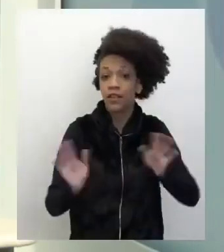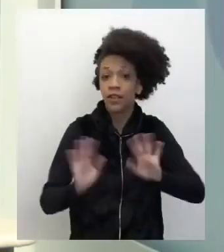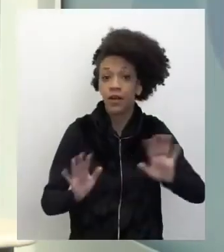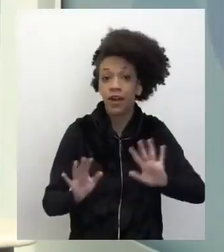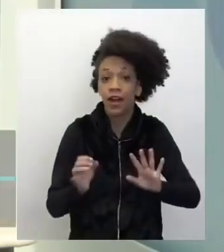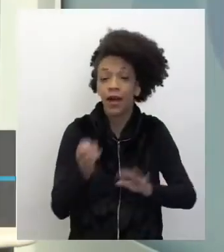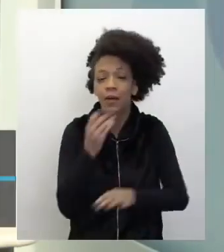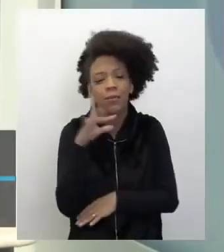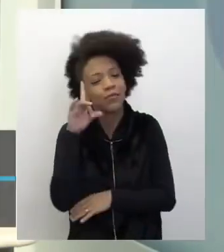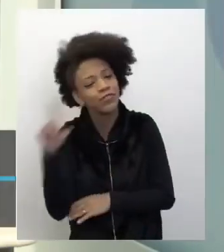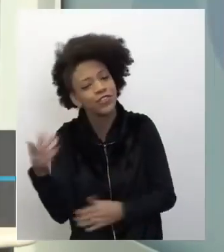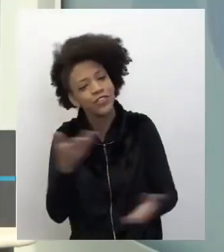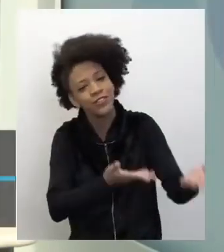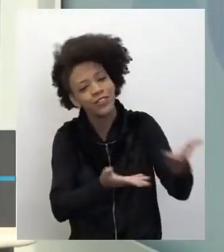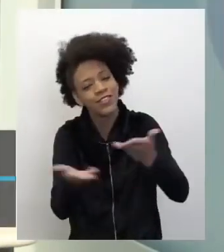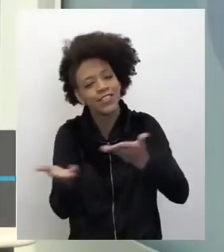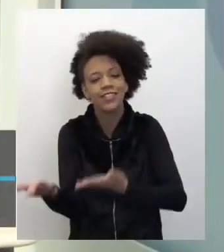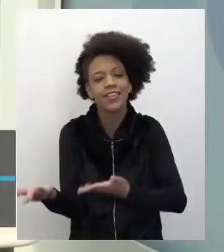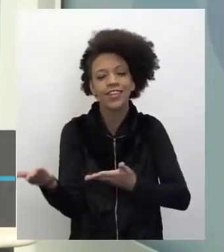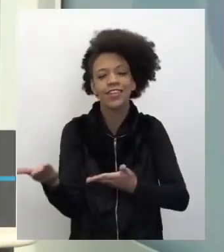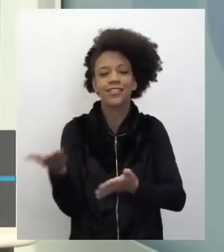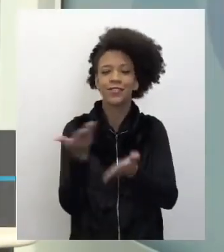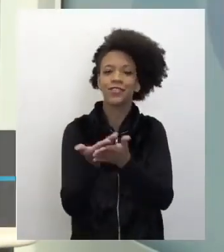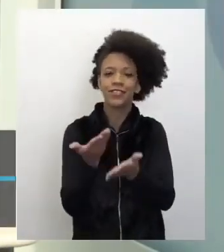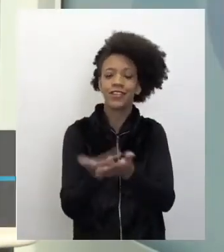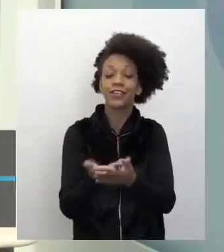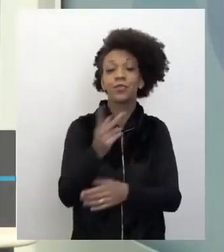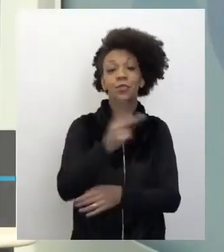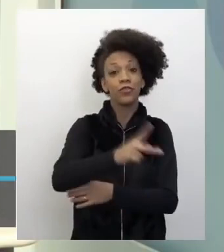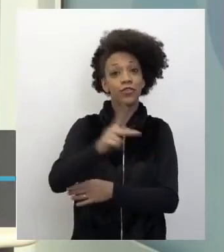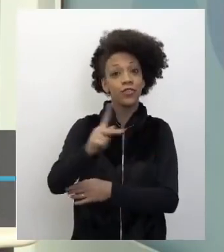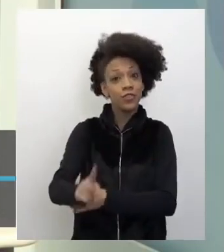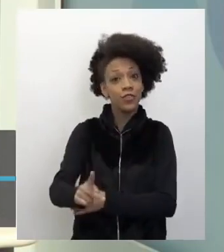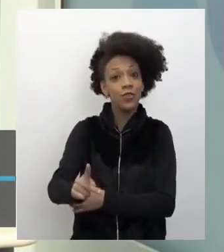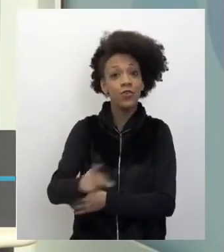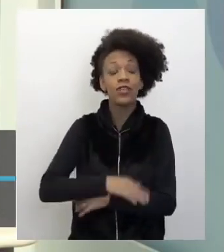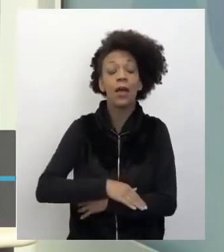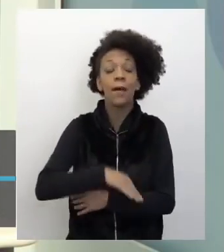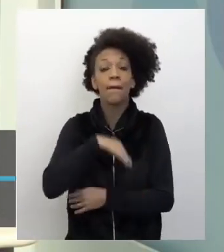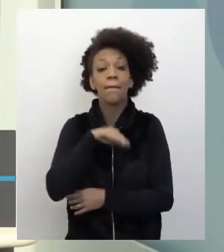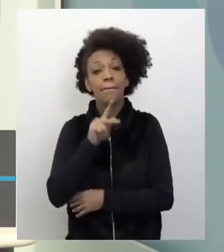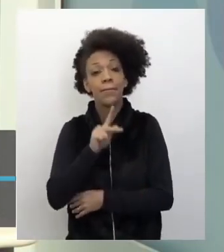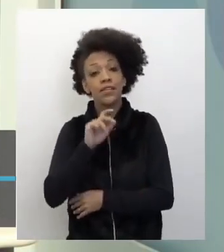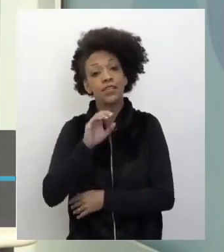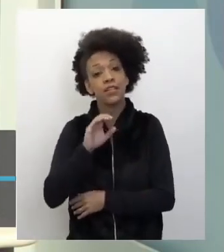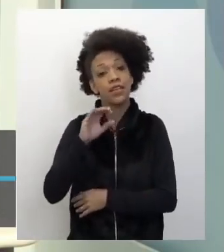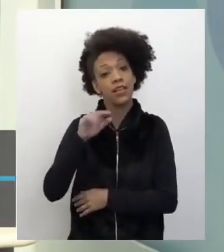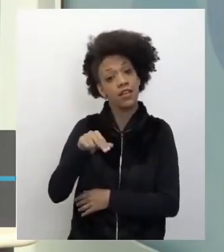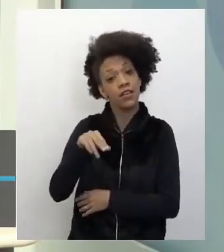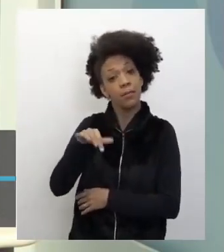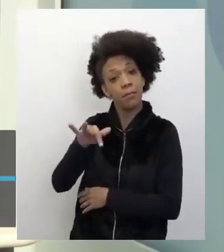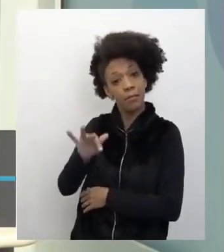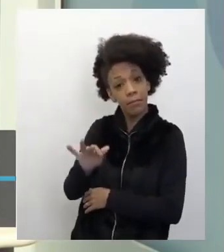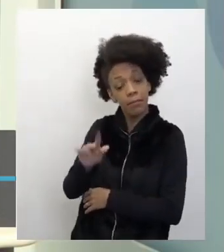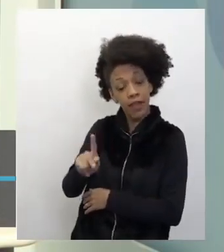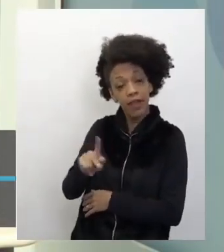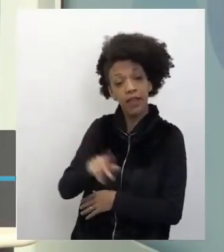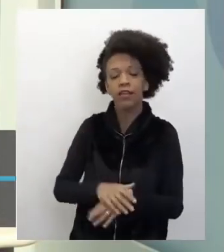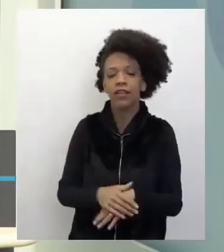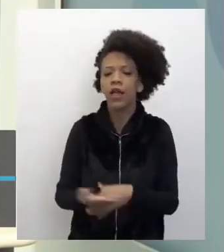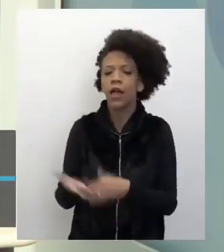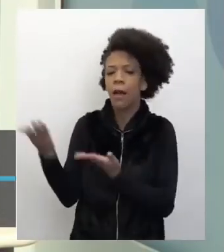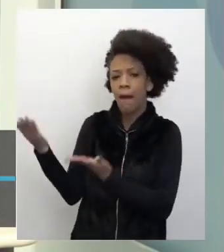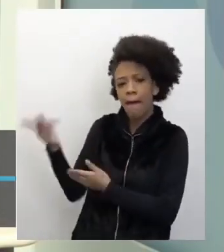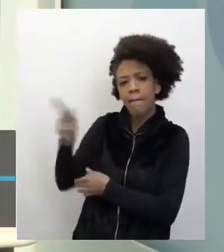Olá, muito bom dia a todos vocês, estudantes, professores, PCNPs do Estado de São Paulo. Eu sou Andréa Cardoso, da